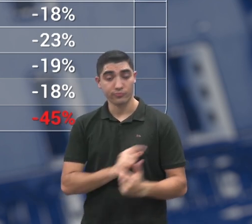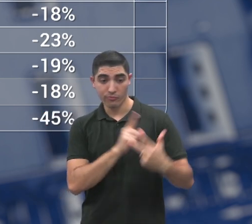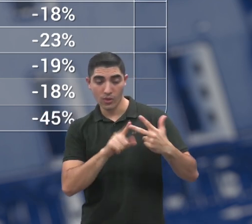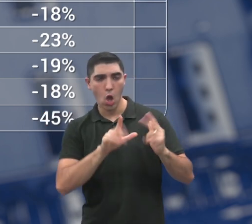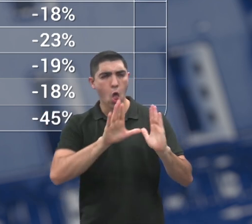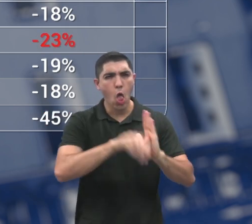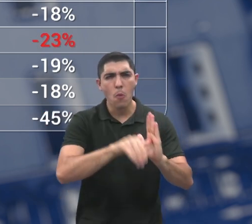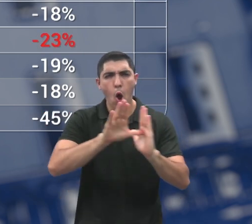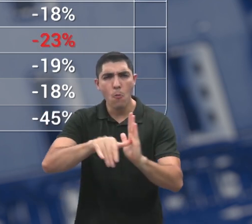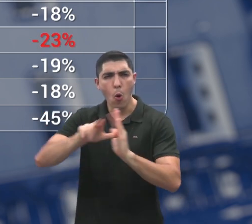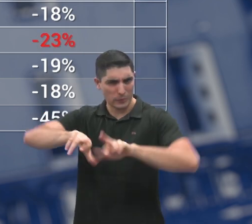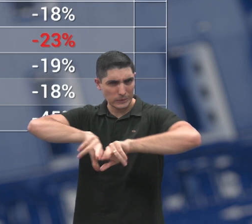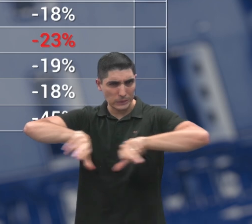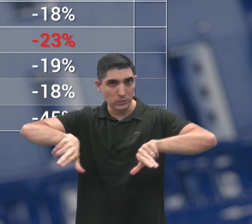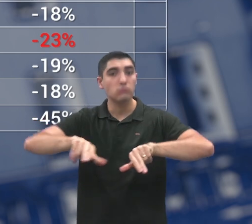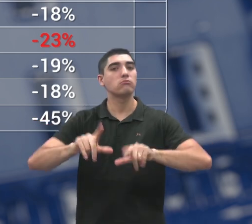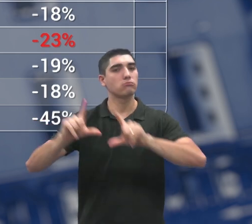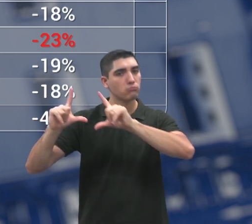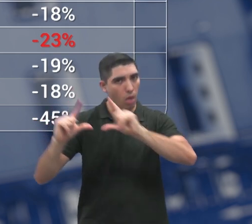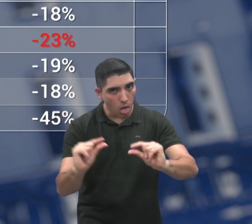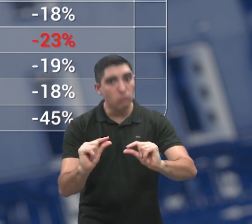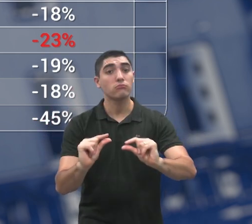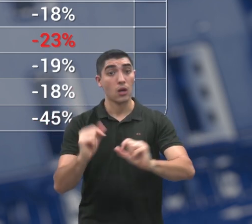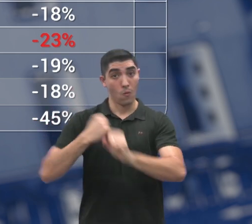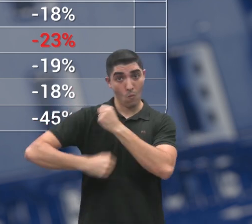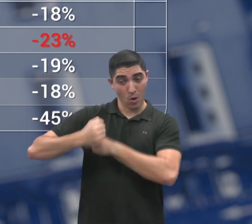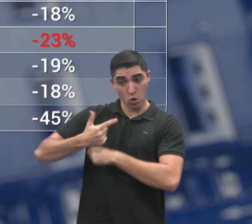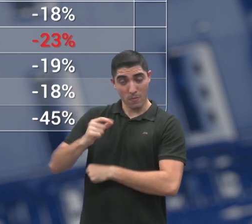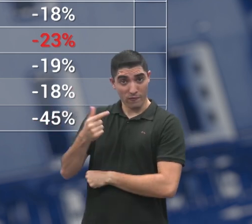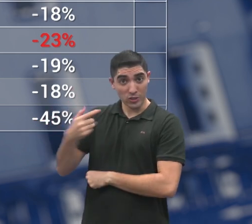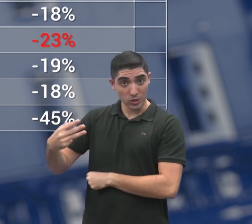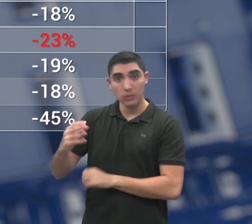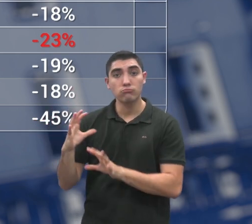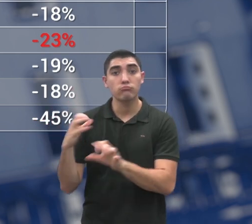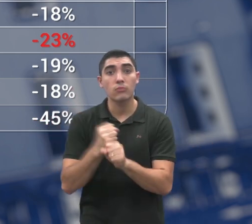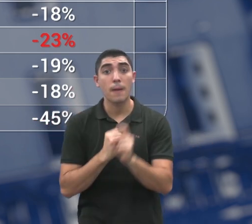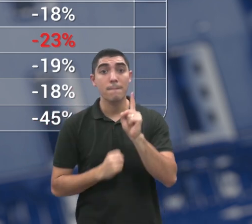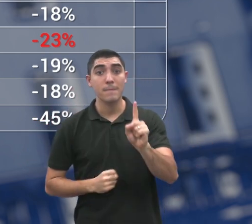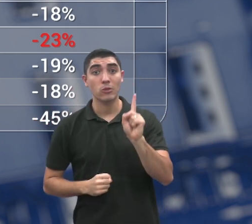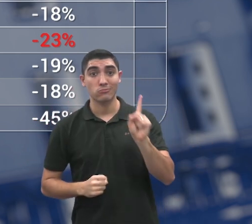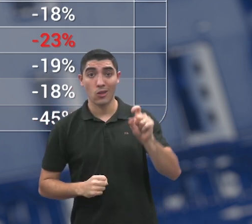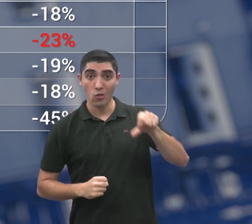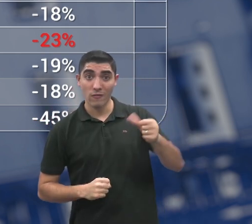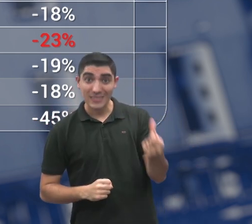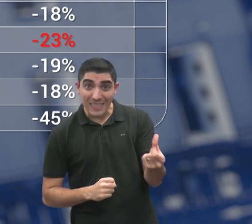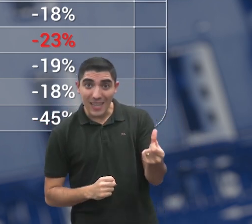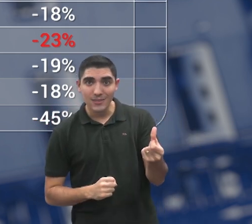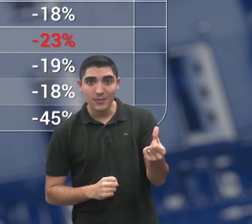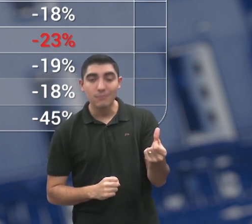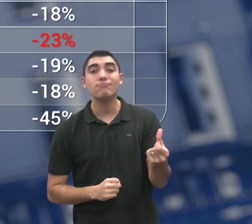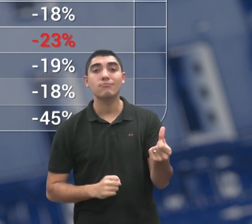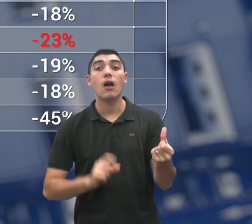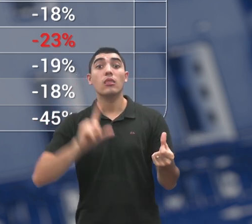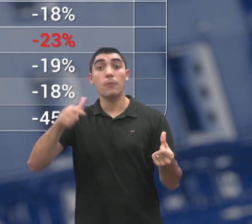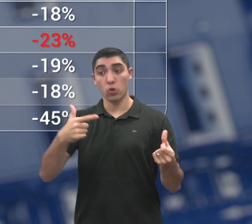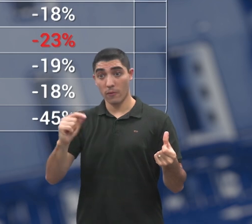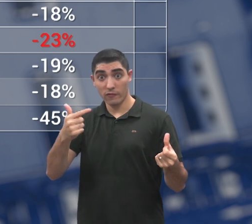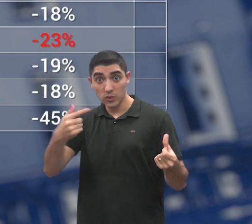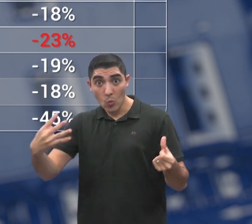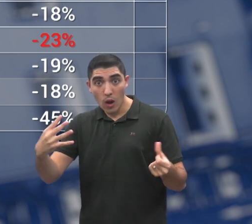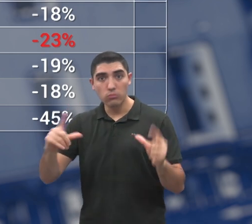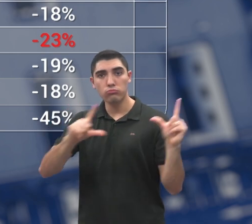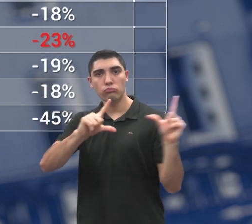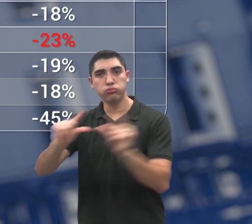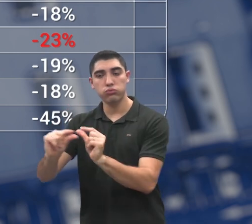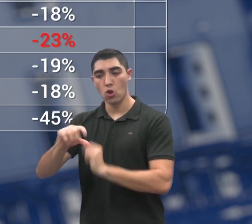665. Os roubos também reduziram. No ano de 2023, foram 1.196 casos,